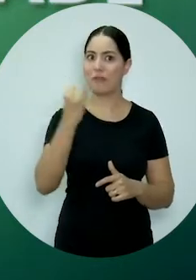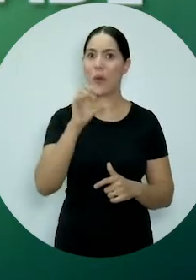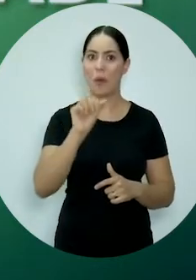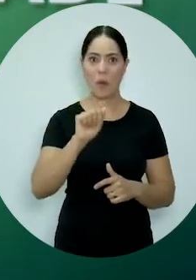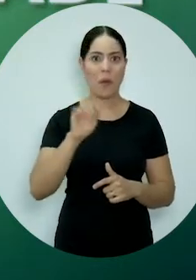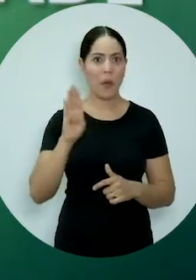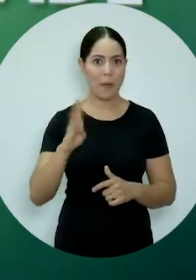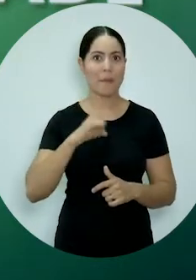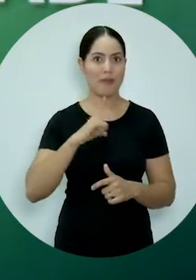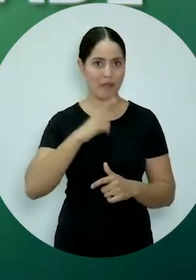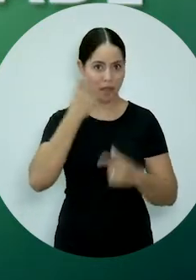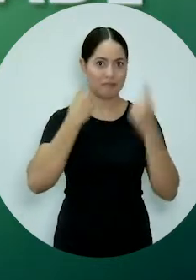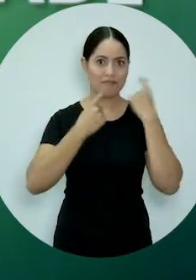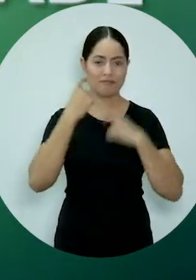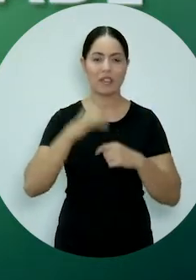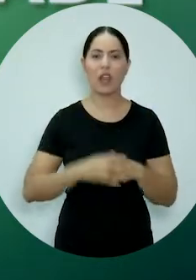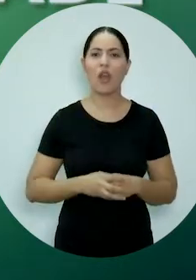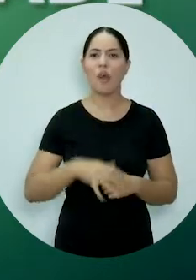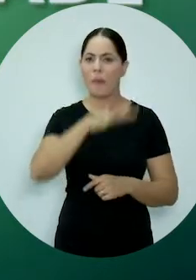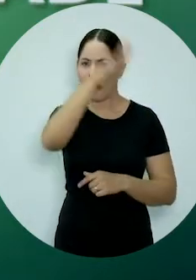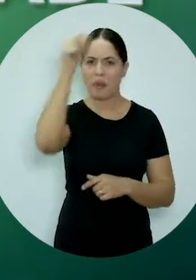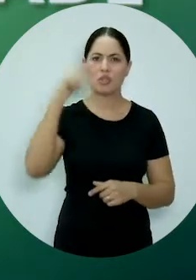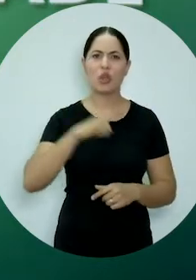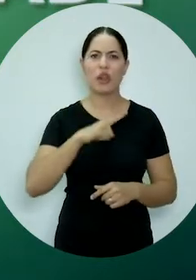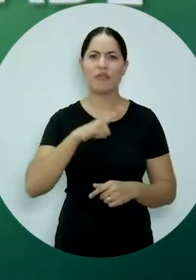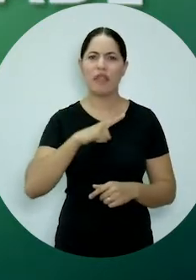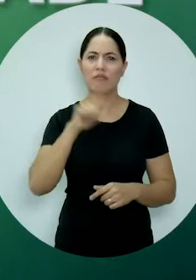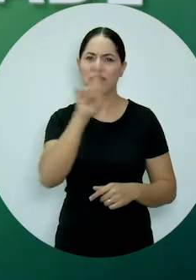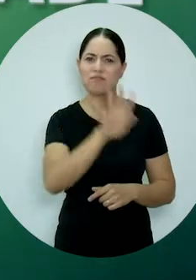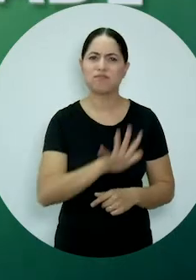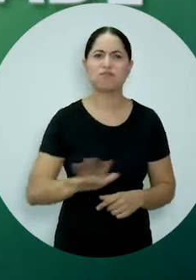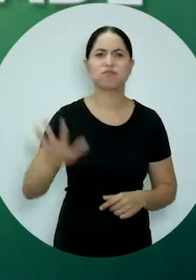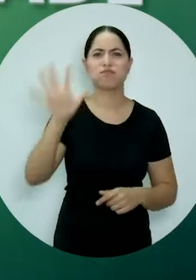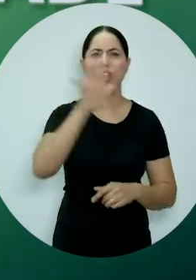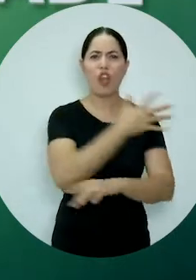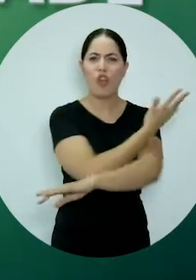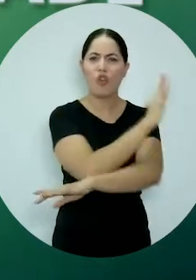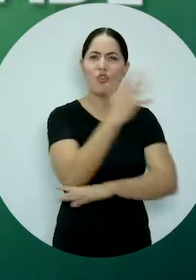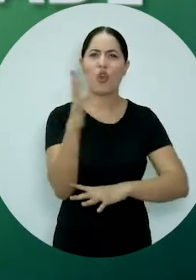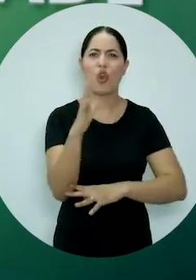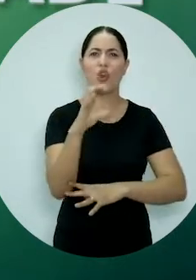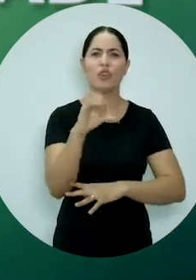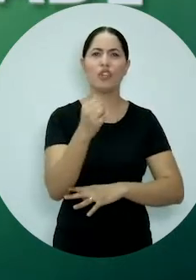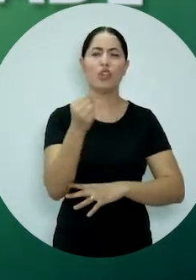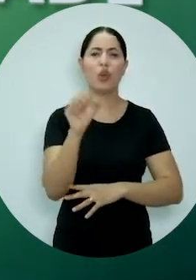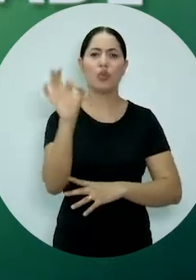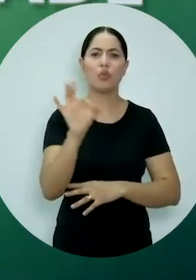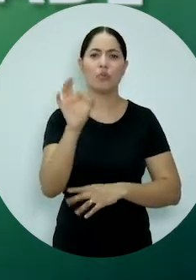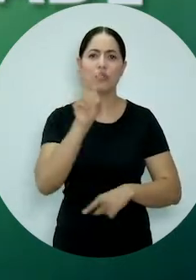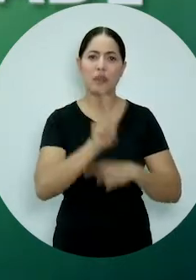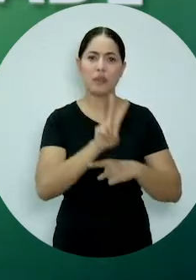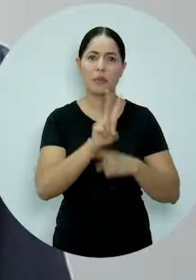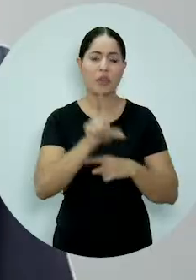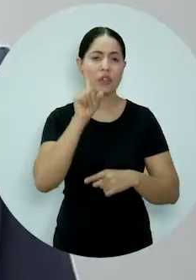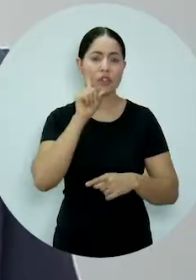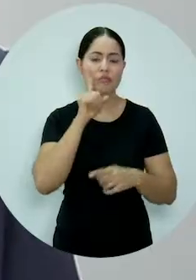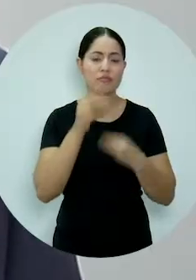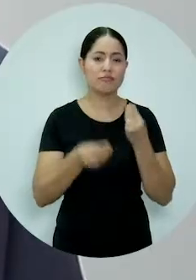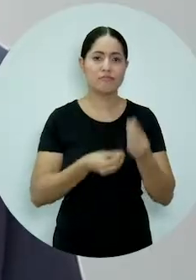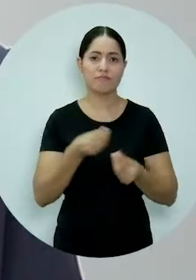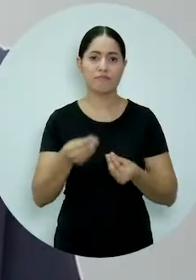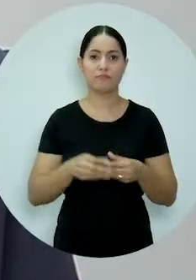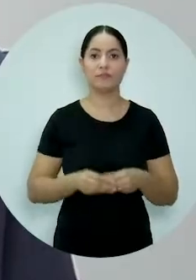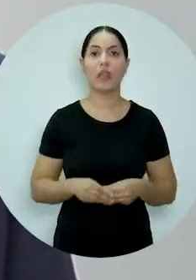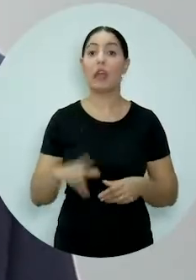O Amazonas é coberto aí todo pela floresta e 98% de área preservada. Como que é a situação da preservação por lá? Nós temos um